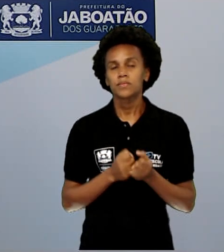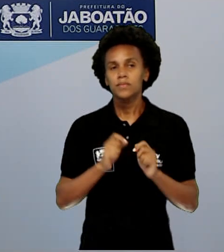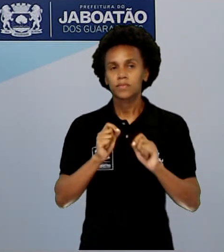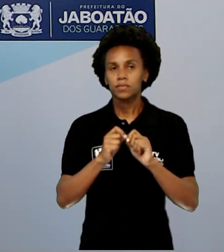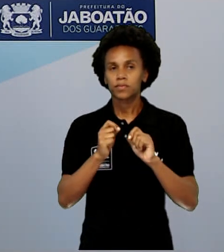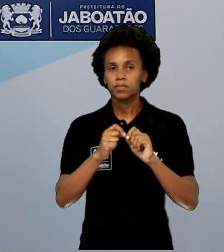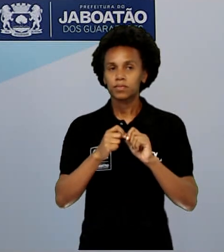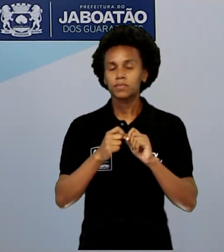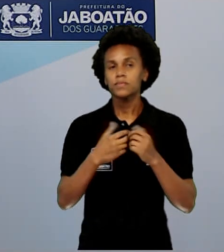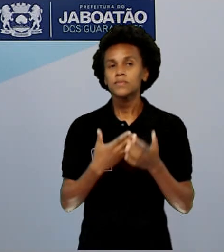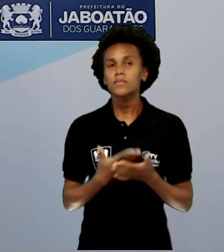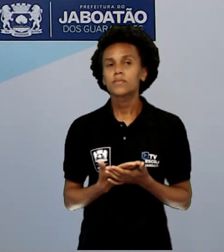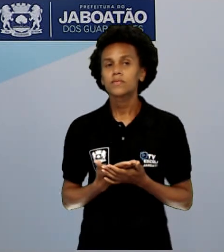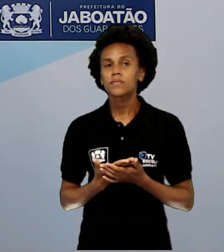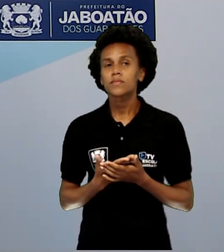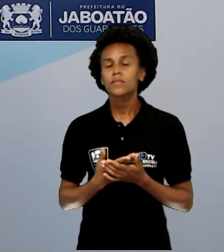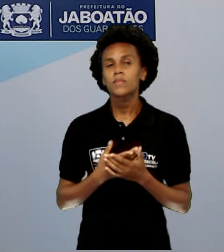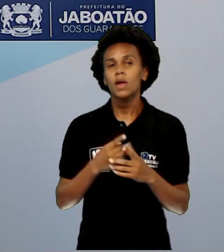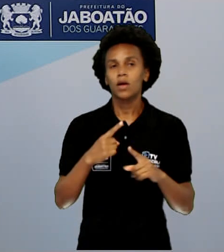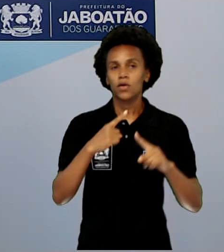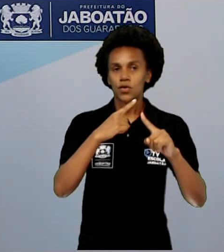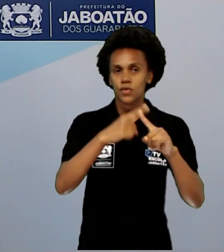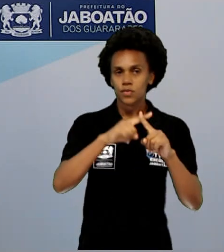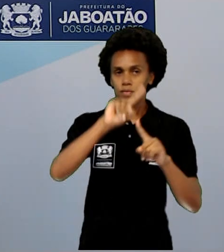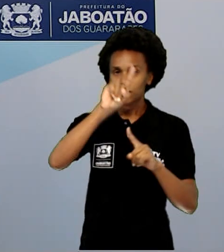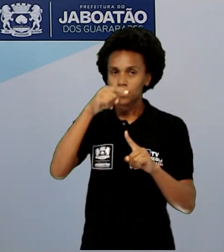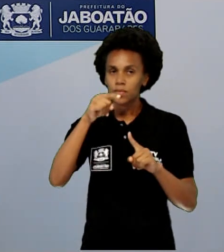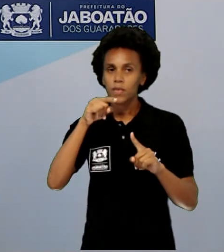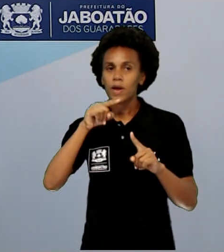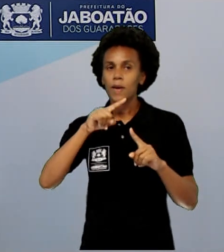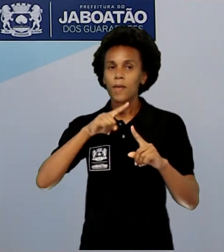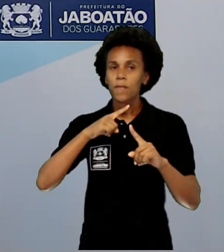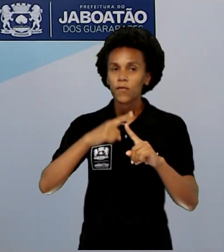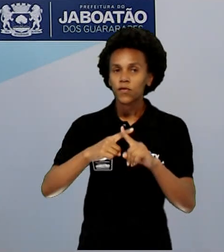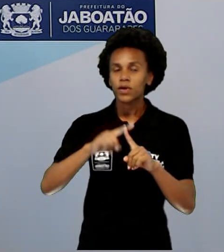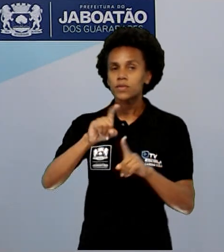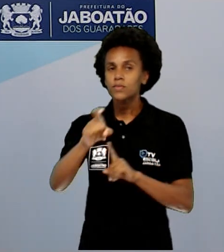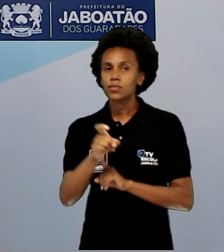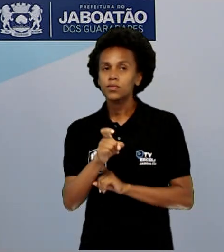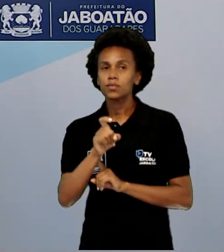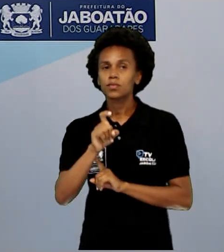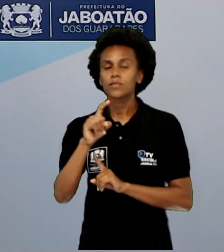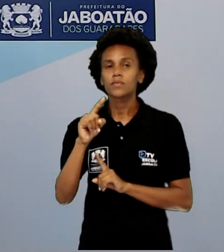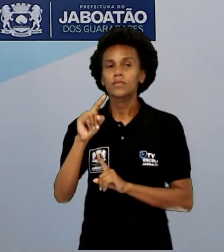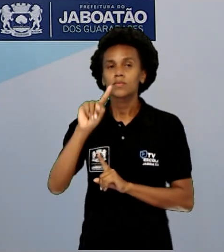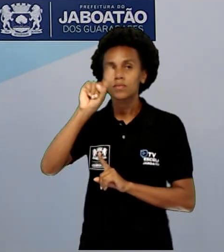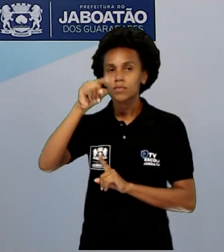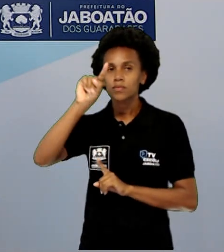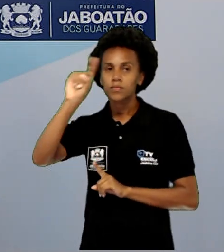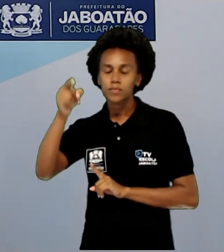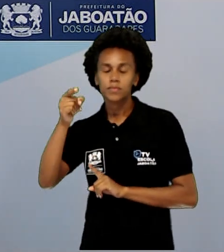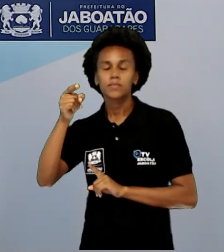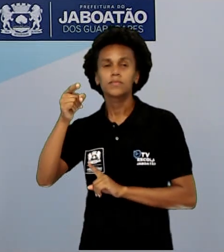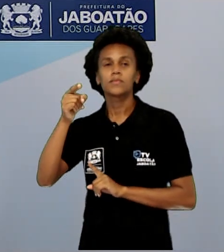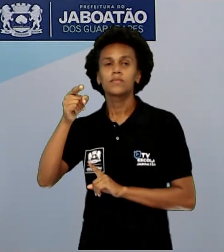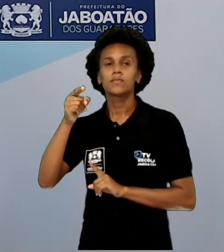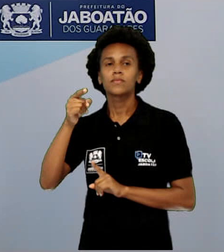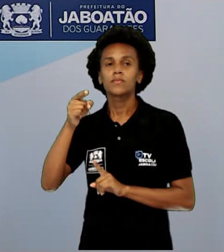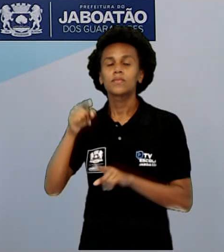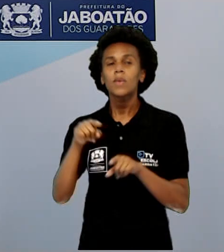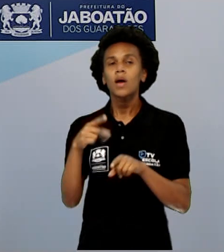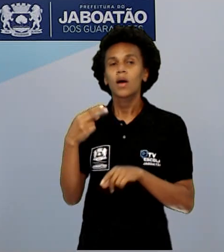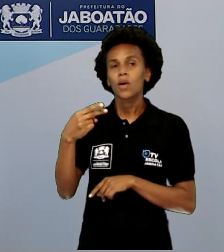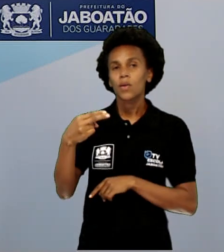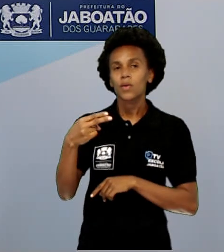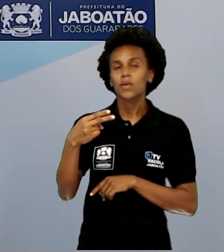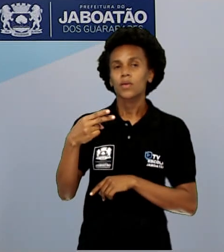ó, que vai dar x vezes x'. E x vezes x duas linhas é o equivalente a